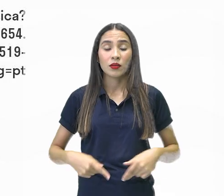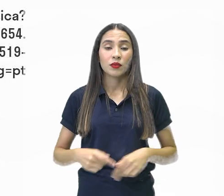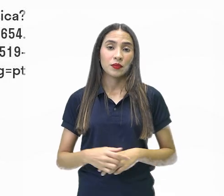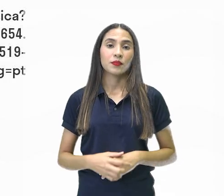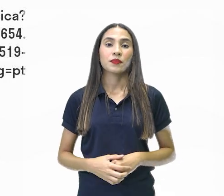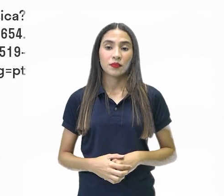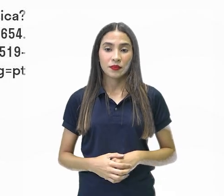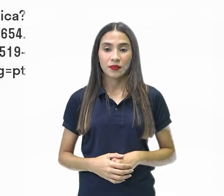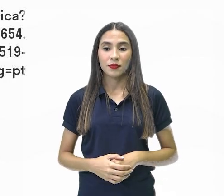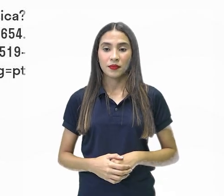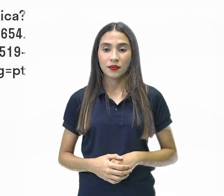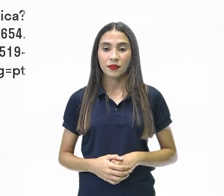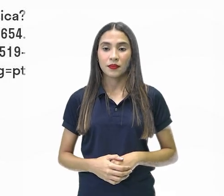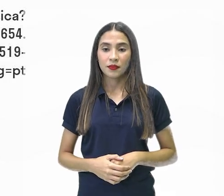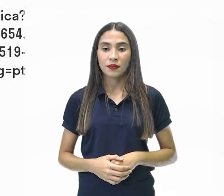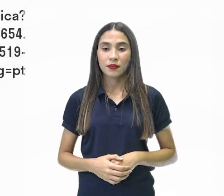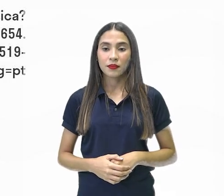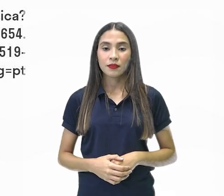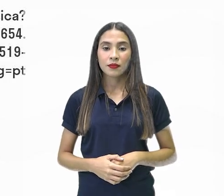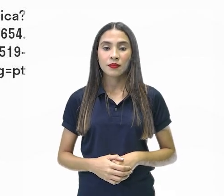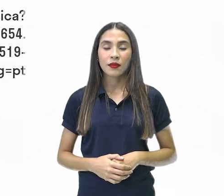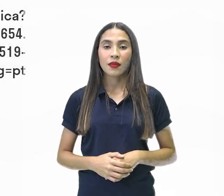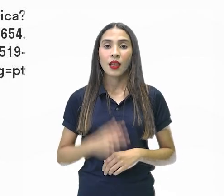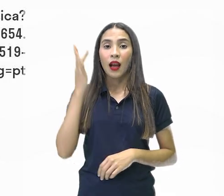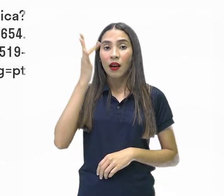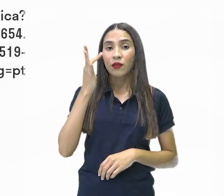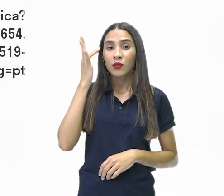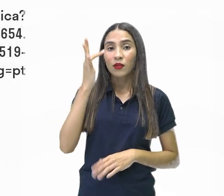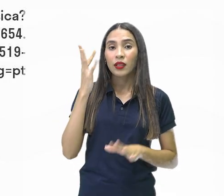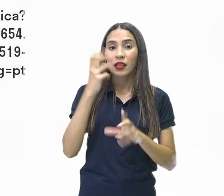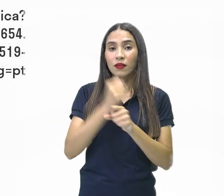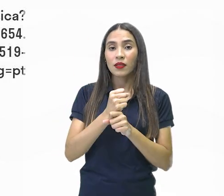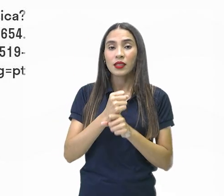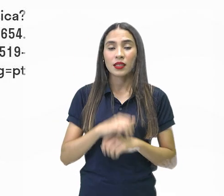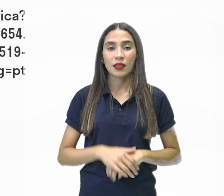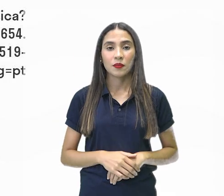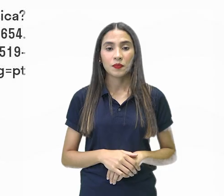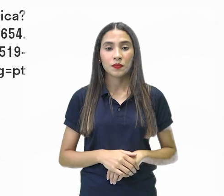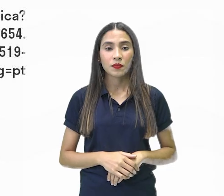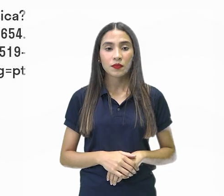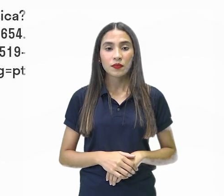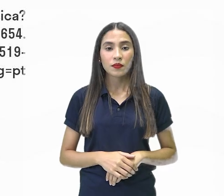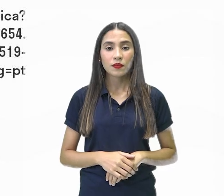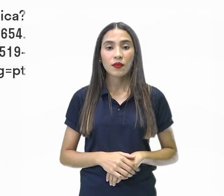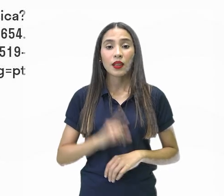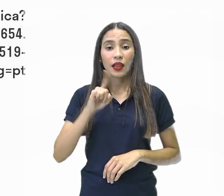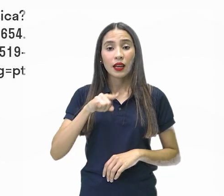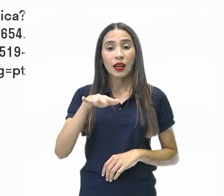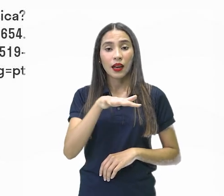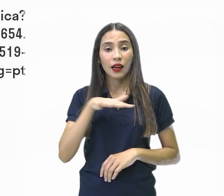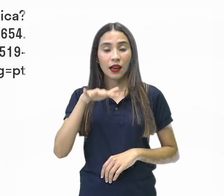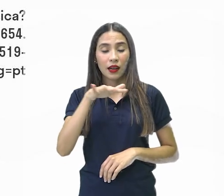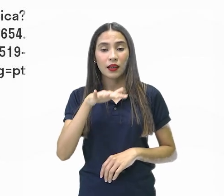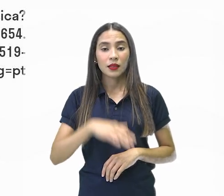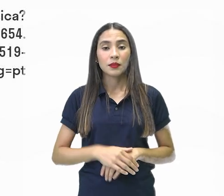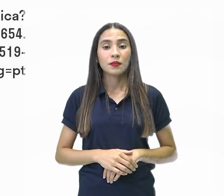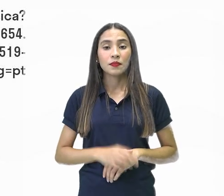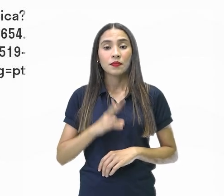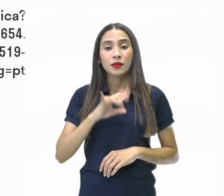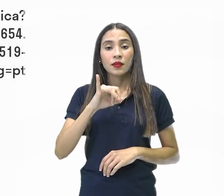humano, do homem, por assim dizer. A filosofia da física é a